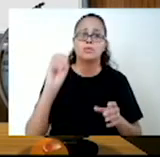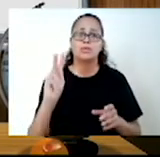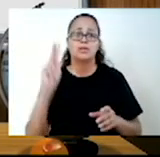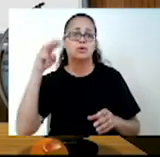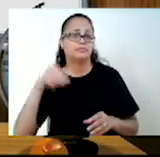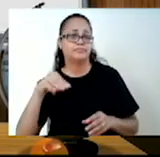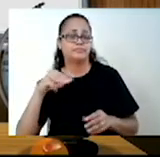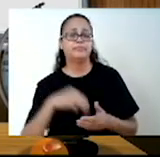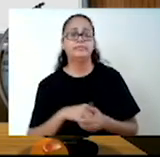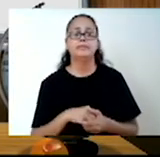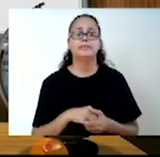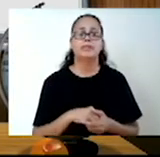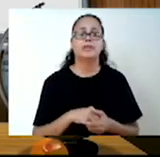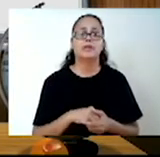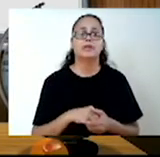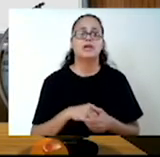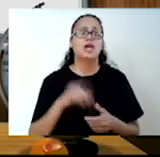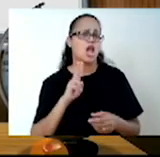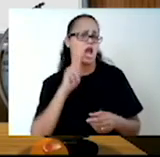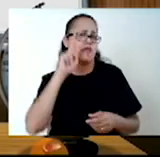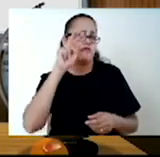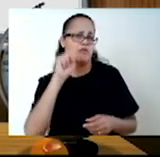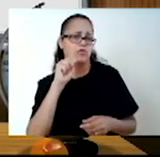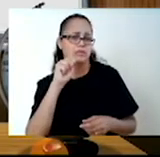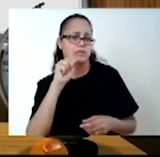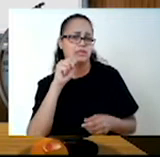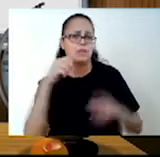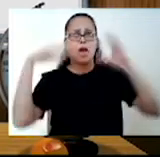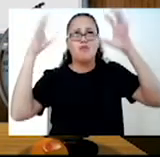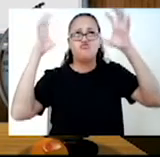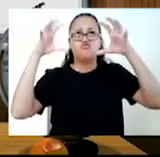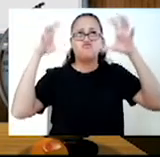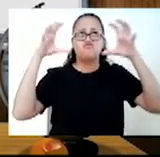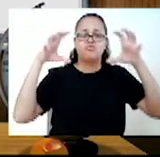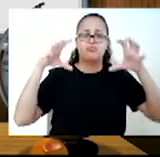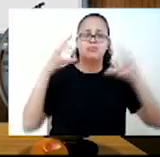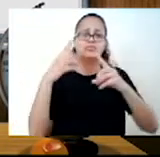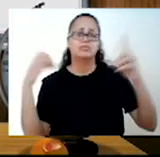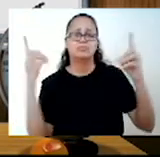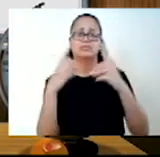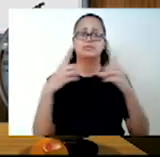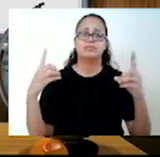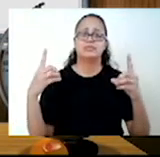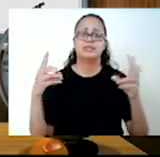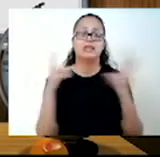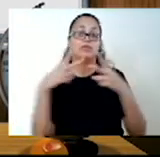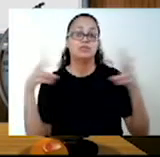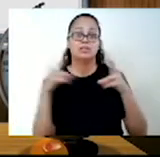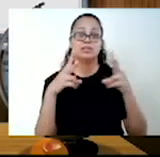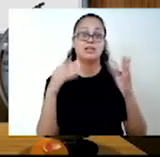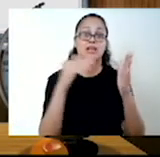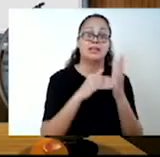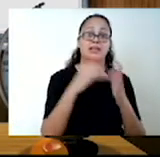hora. Passando disso, o sistema ganha força, se torna uma tempestade tropical. E quando a velocidade dos ventos persistentes